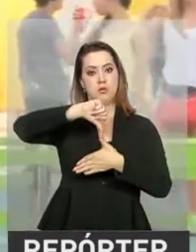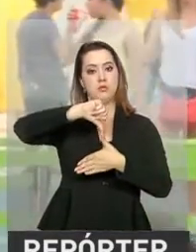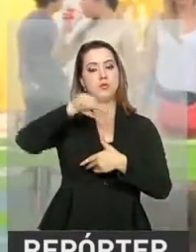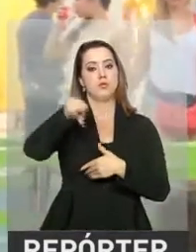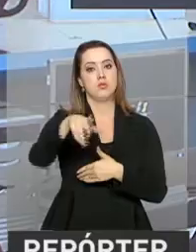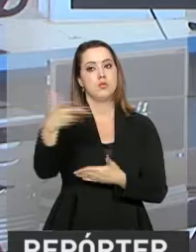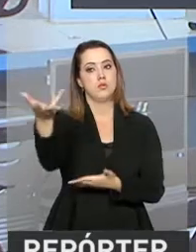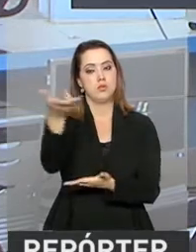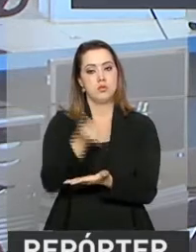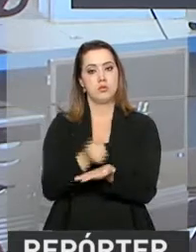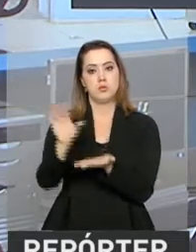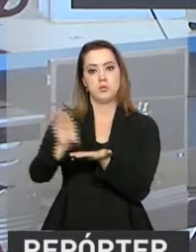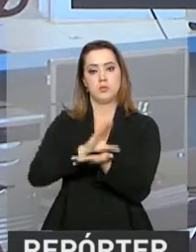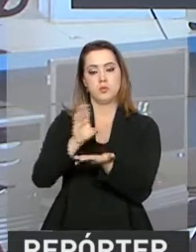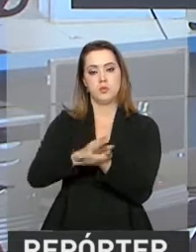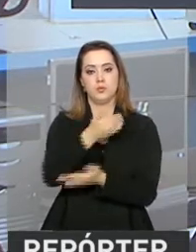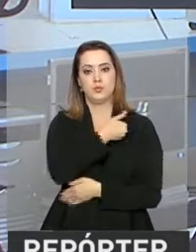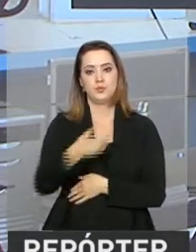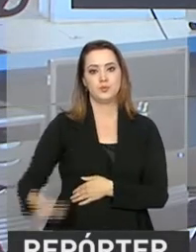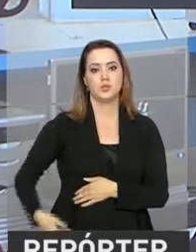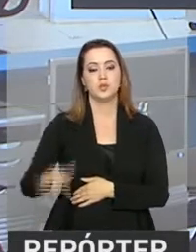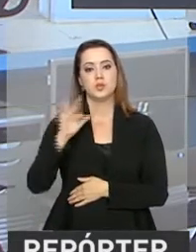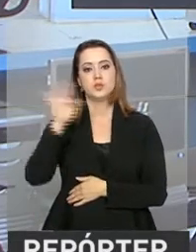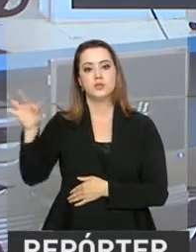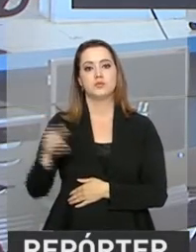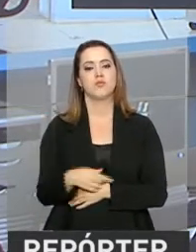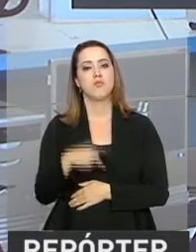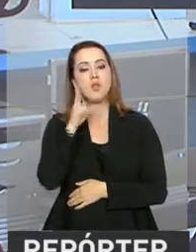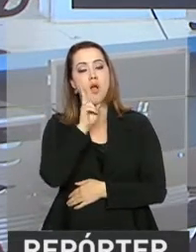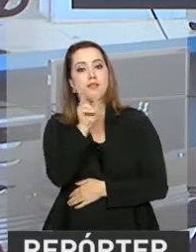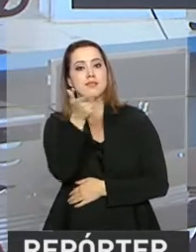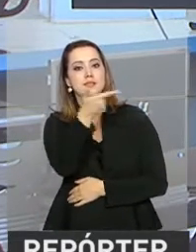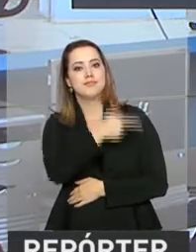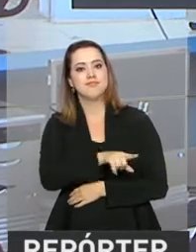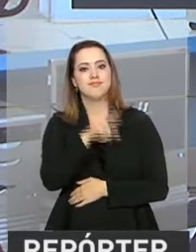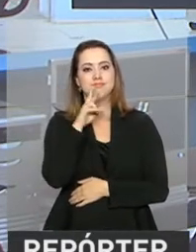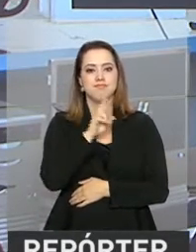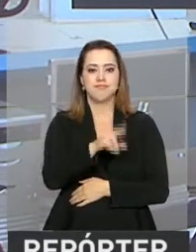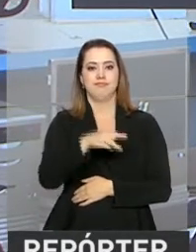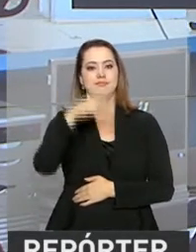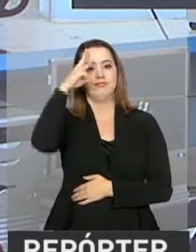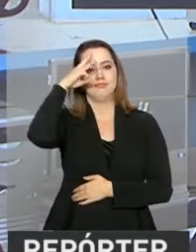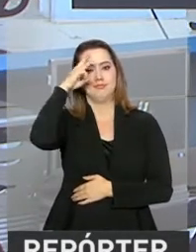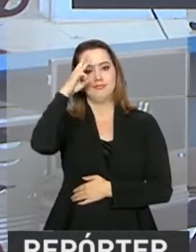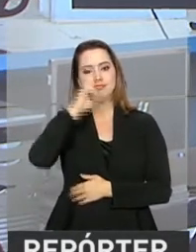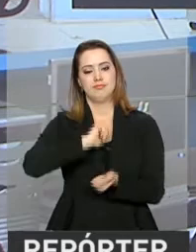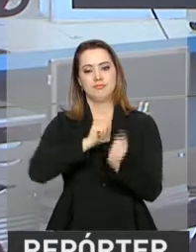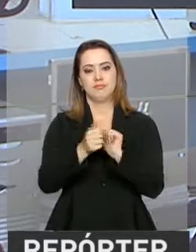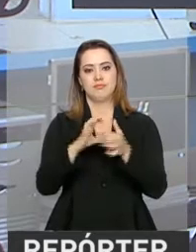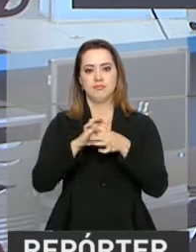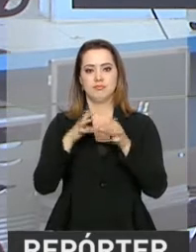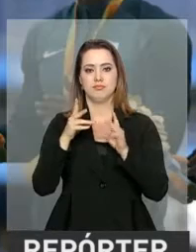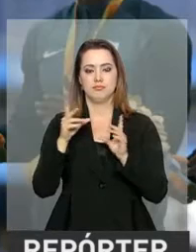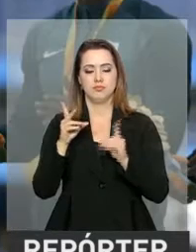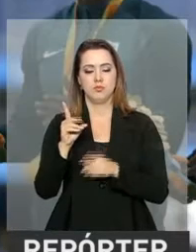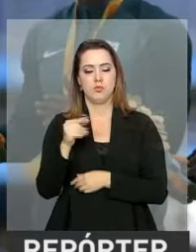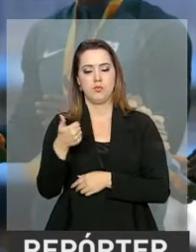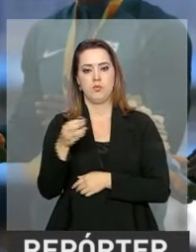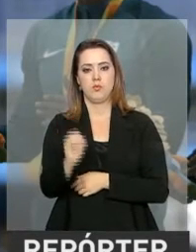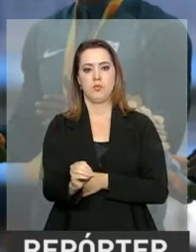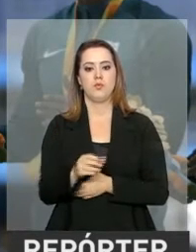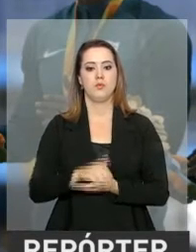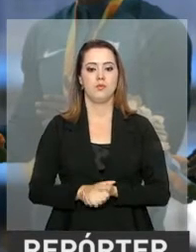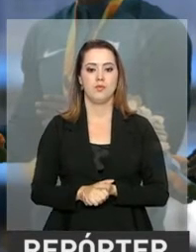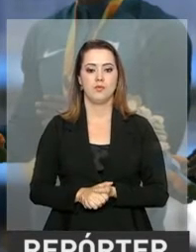governo federal. Vamos então a outros resultados do Brasil nesta terça-feira nas Paralimpíadas Rio 2016.